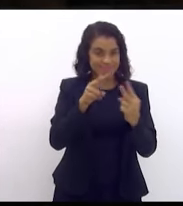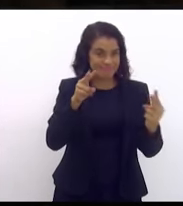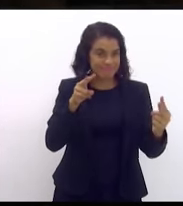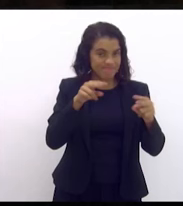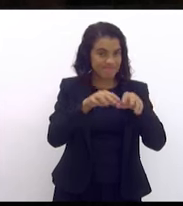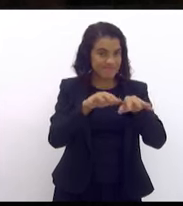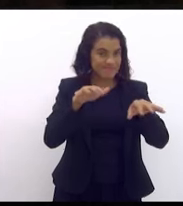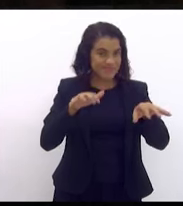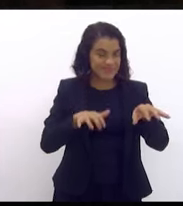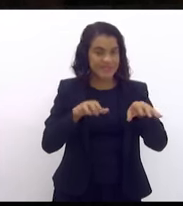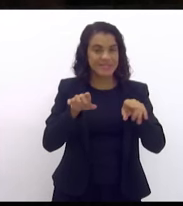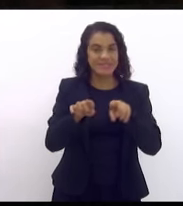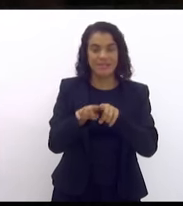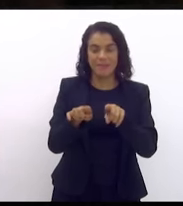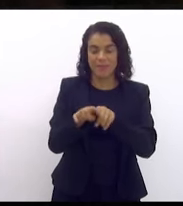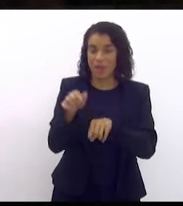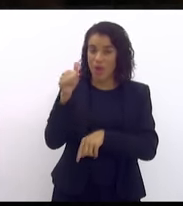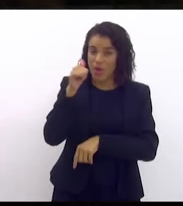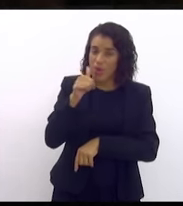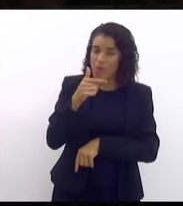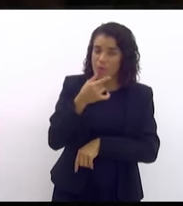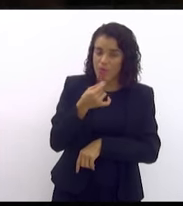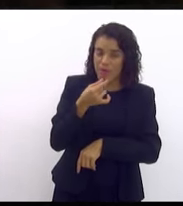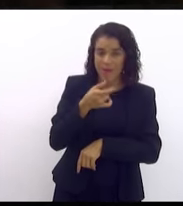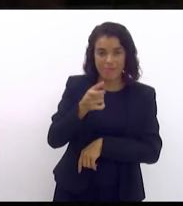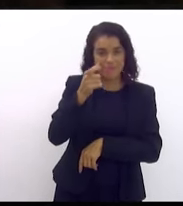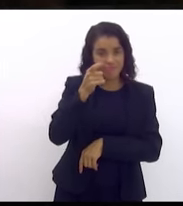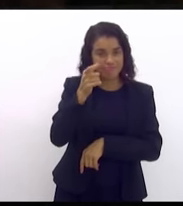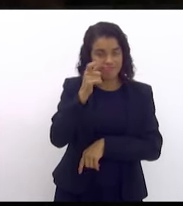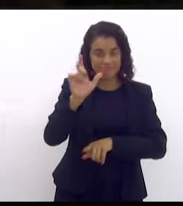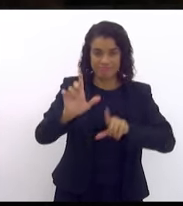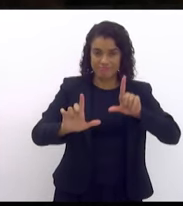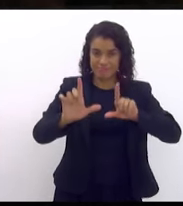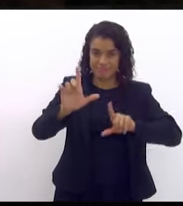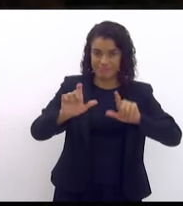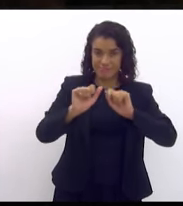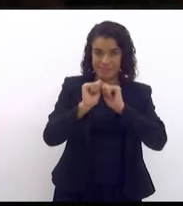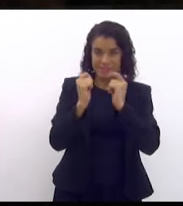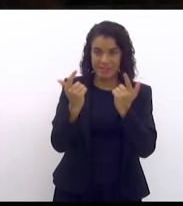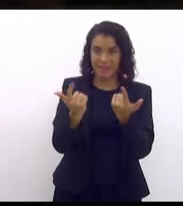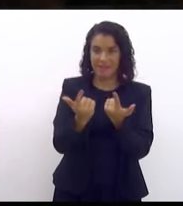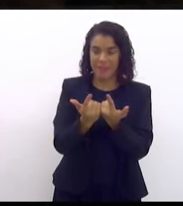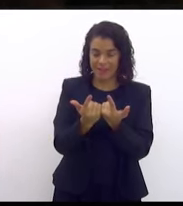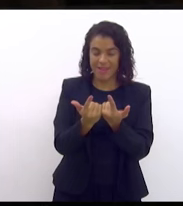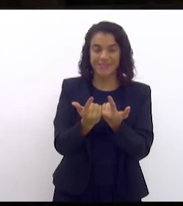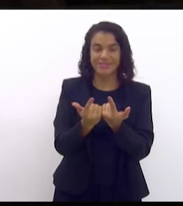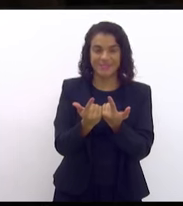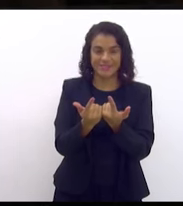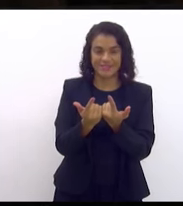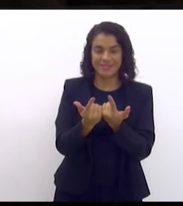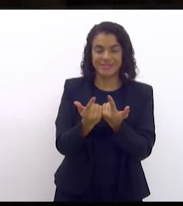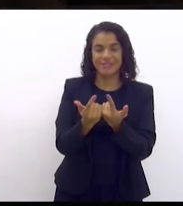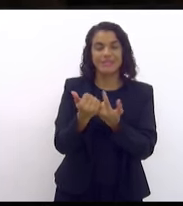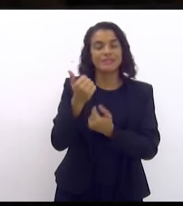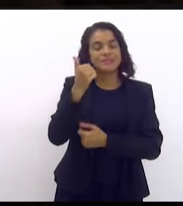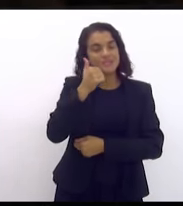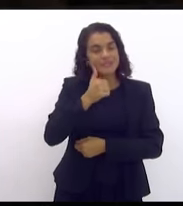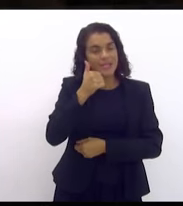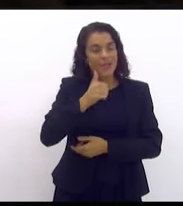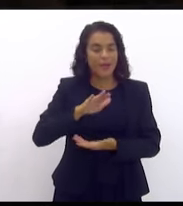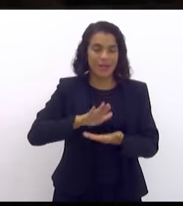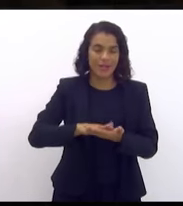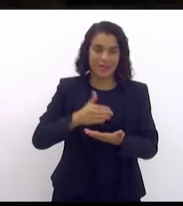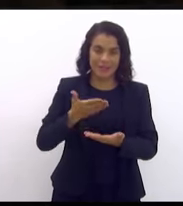remota senhoras e senhores telespectadores da TV alerge senhora